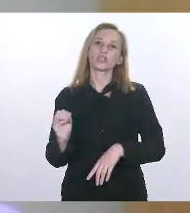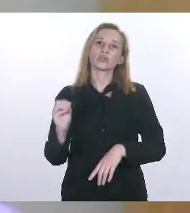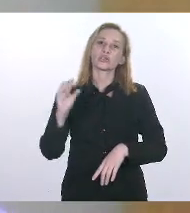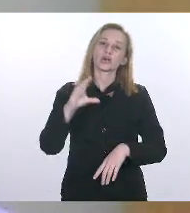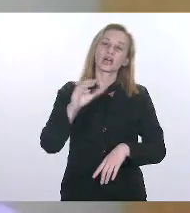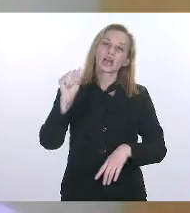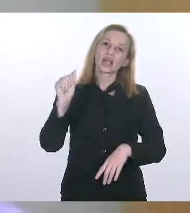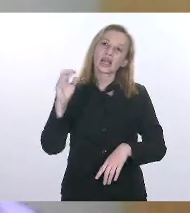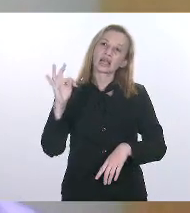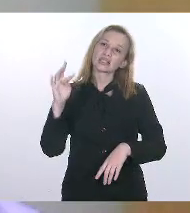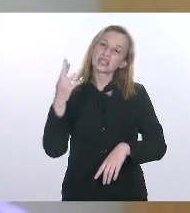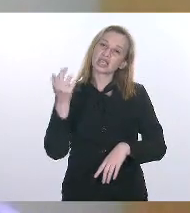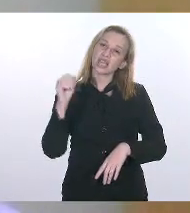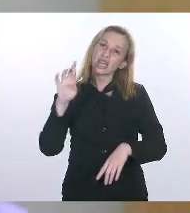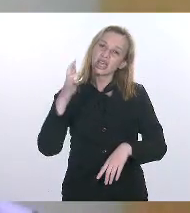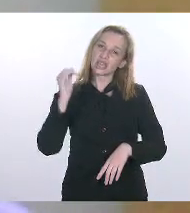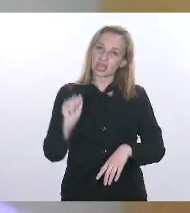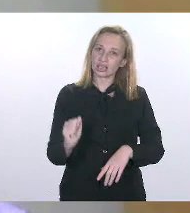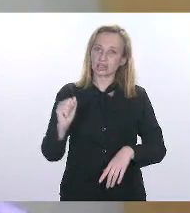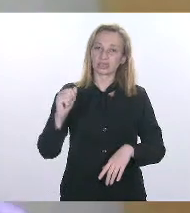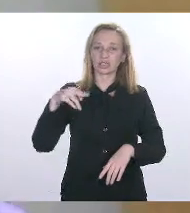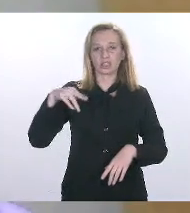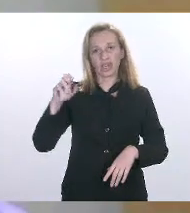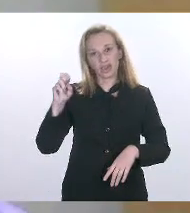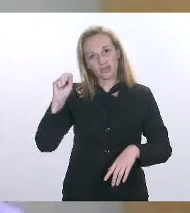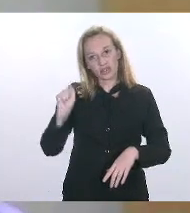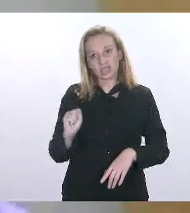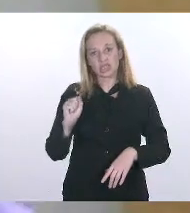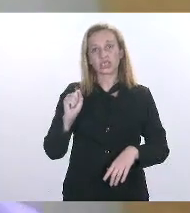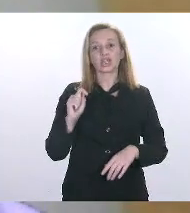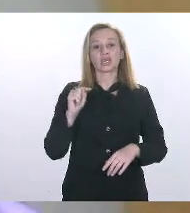das Neves, é um dos membros daquela